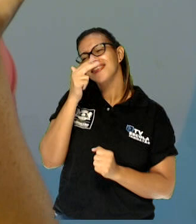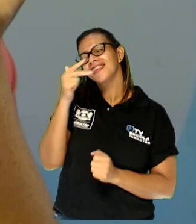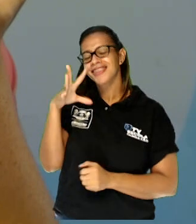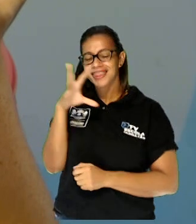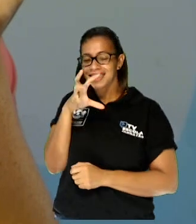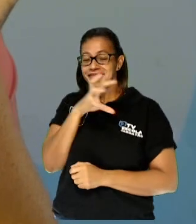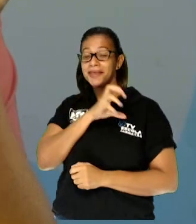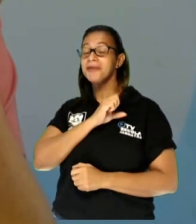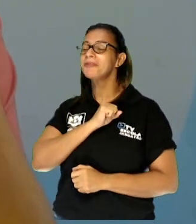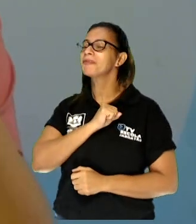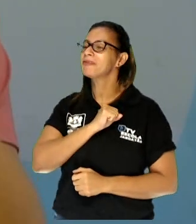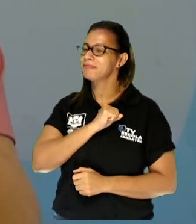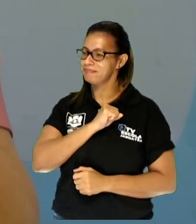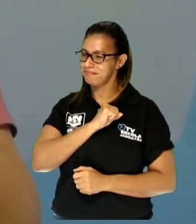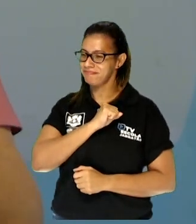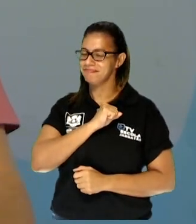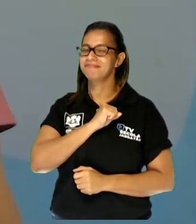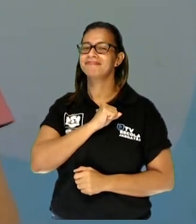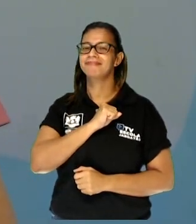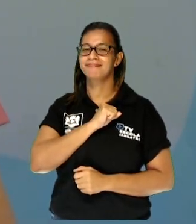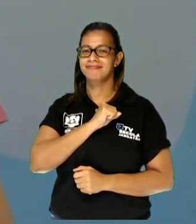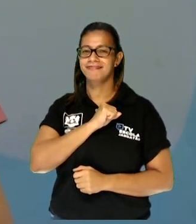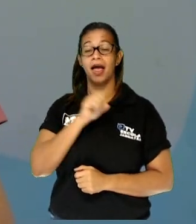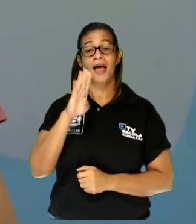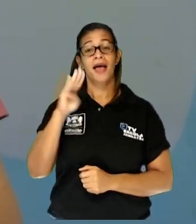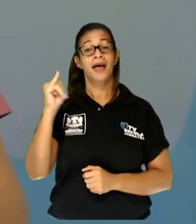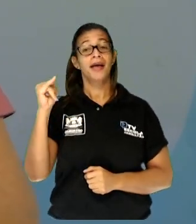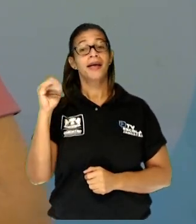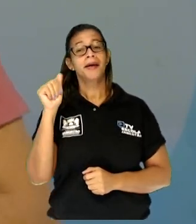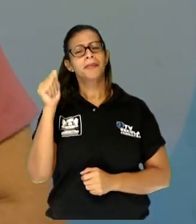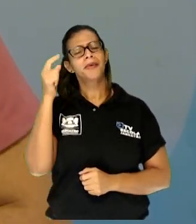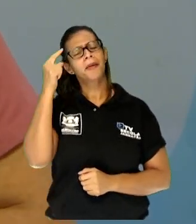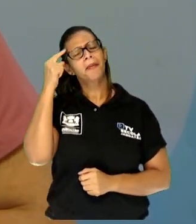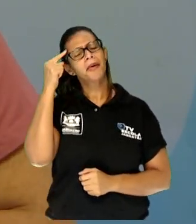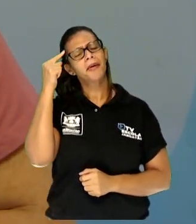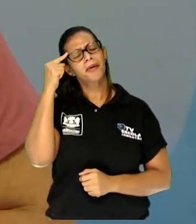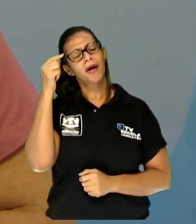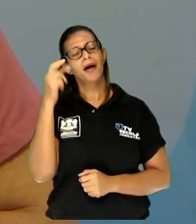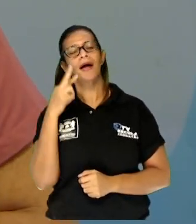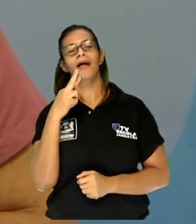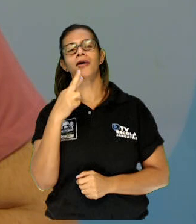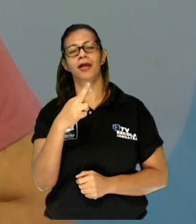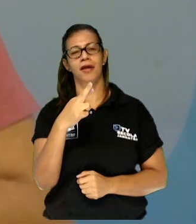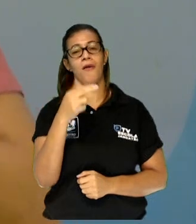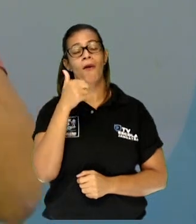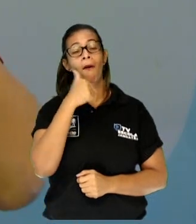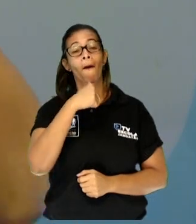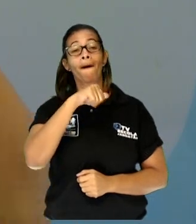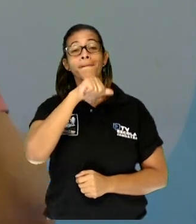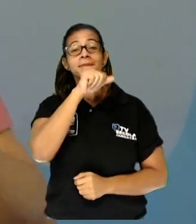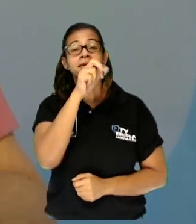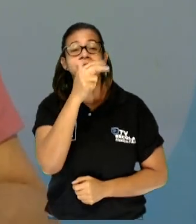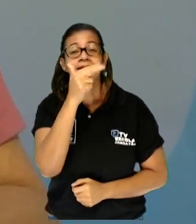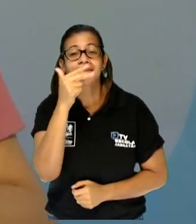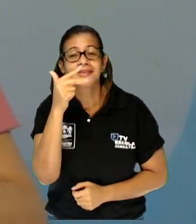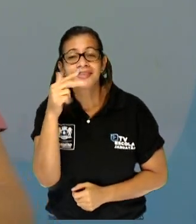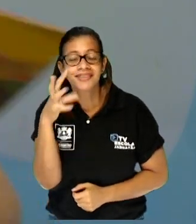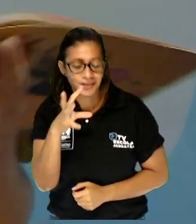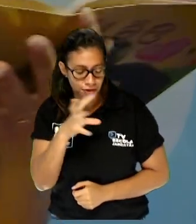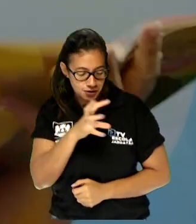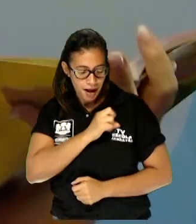morango, Bia. E Bia pensou, pensou e respondeu: Mãe, tem cheiro de amor que